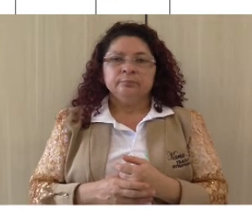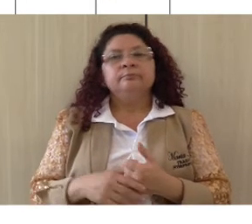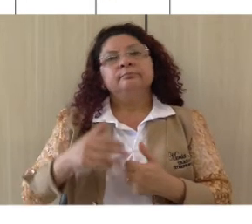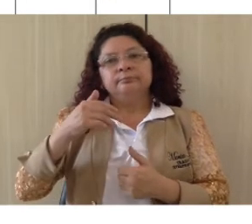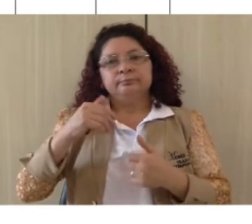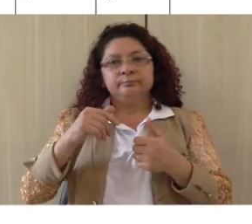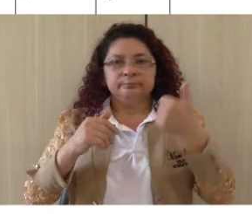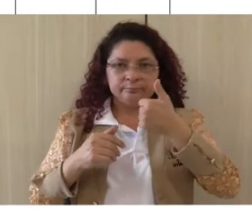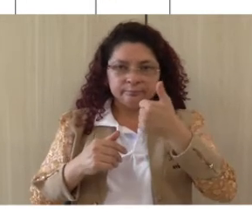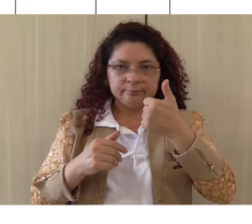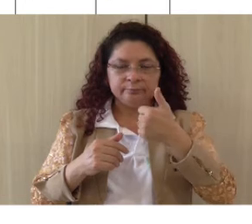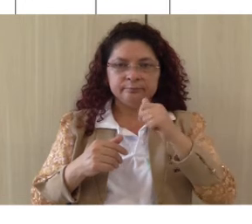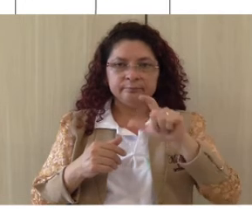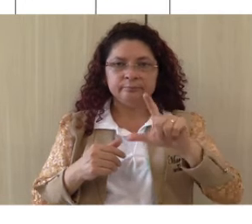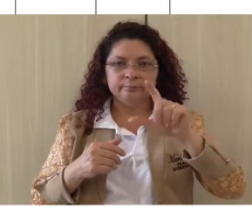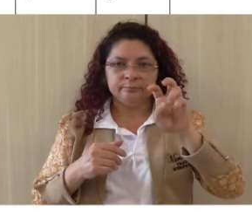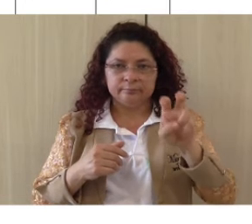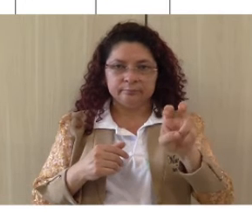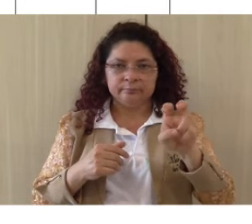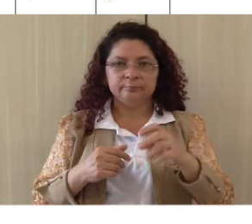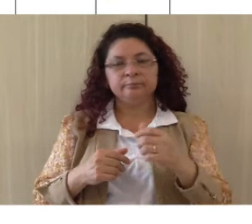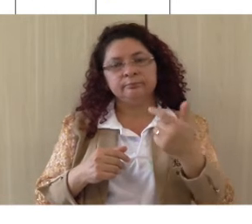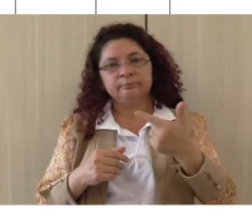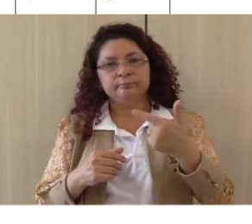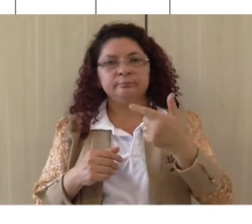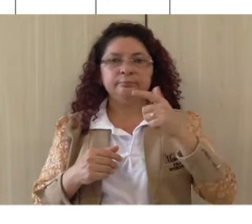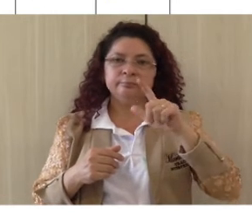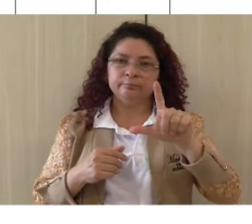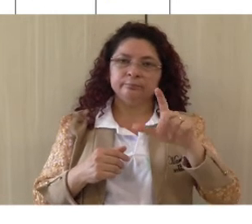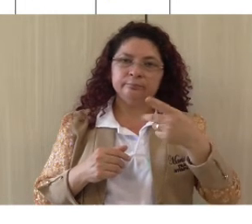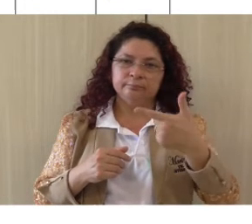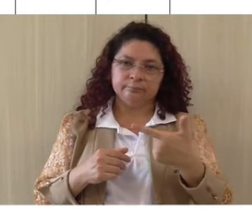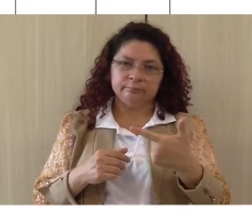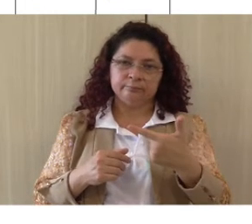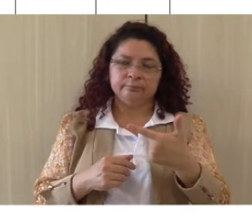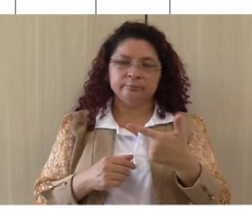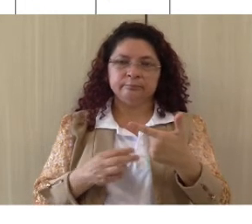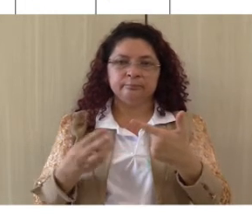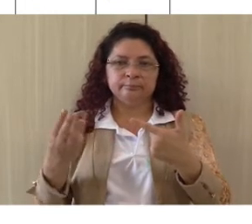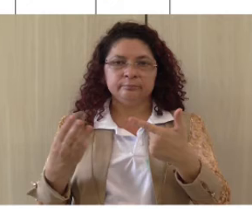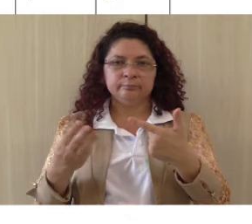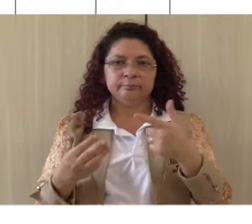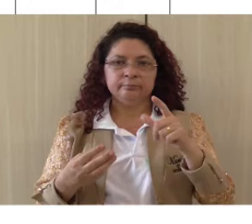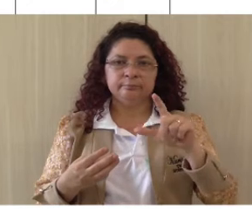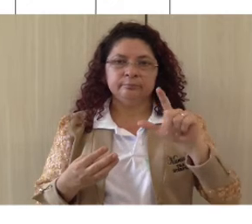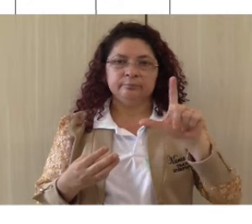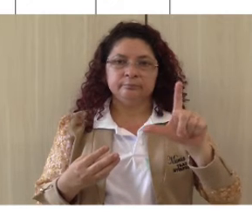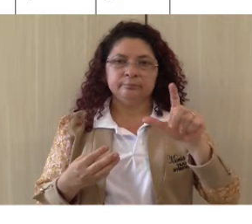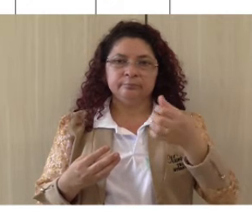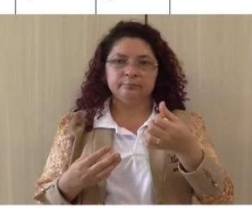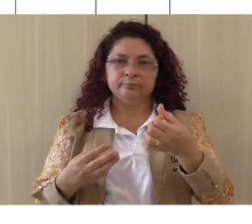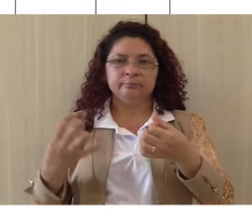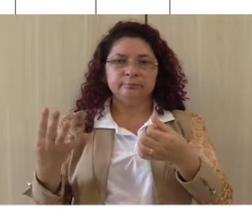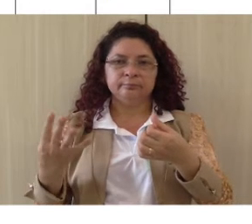Primeira coluna, L5. Segunda coluna, L2. Terceira coluna, L6.